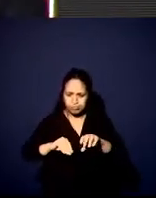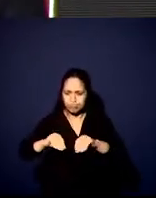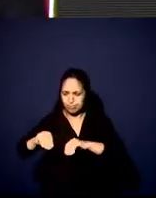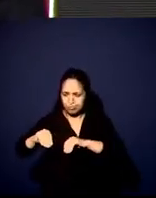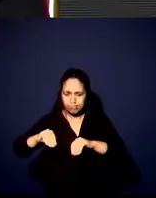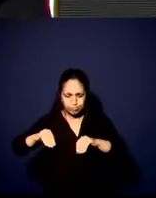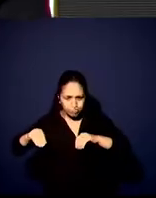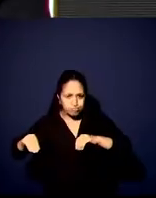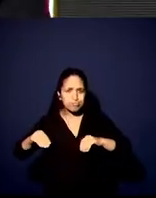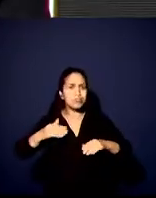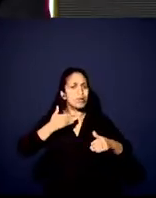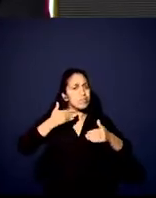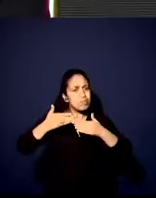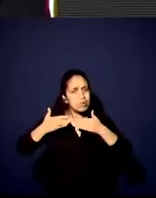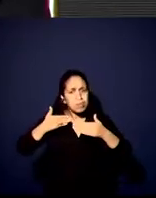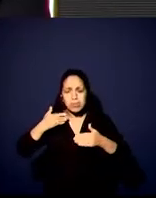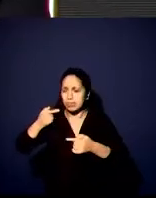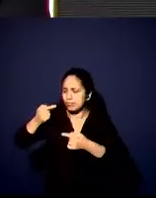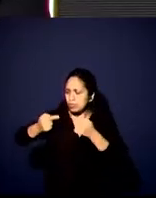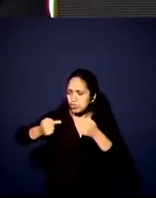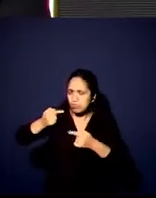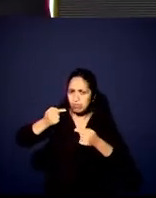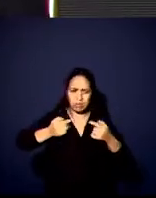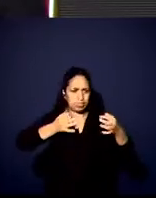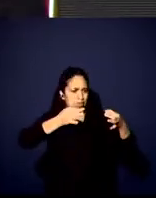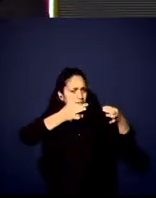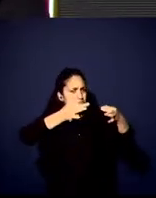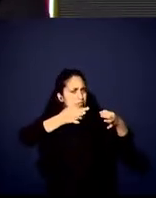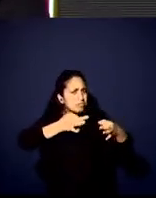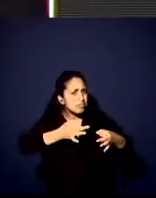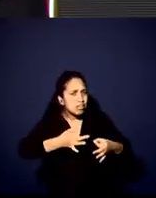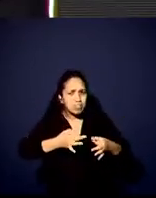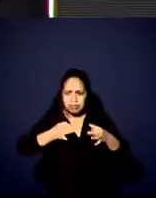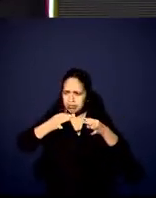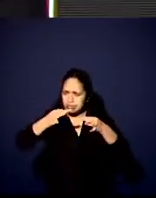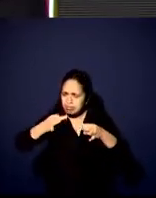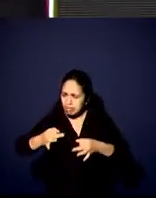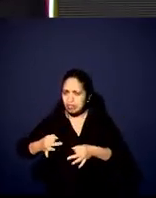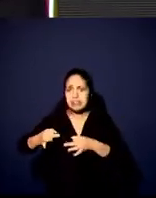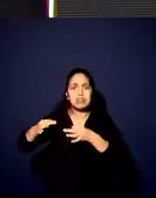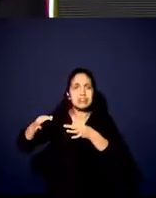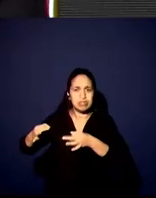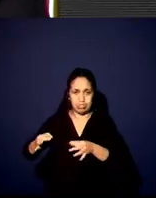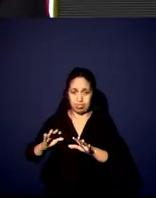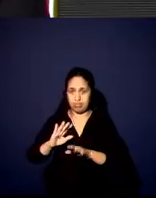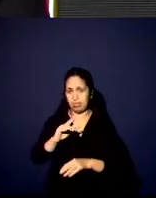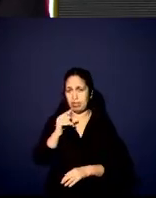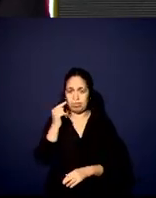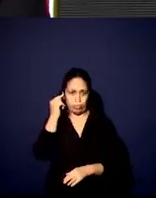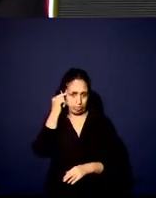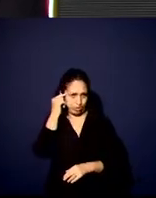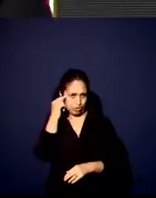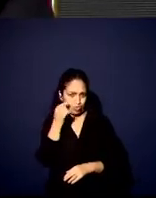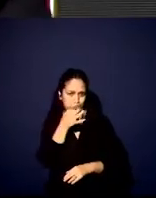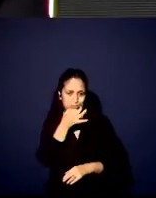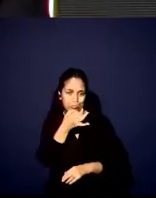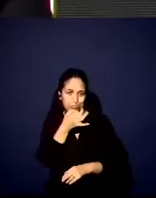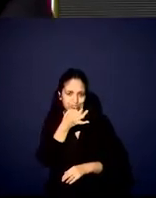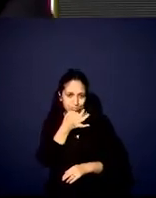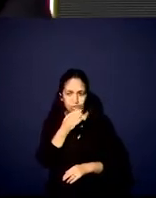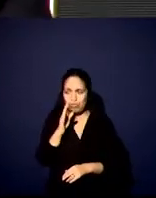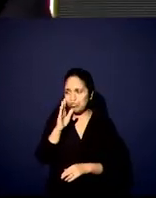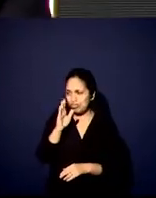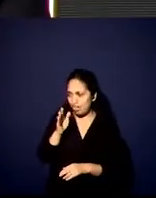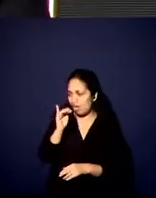de debate com conversas mais mais justas com conversas mais definitivas eu penso Como já disse aqui